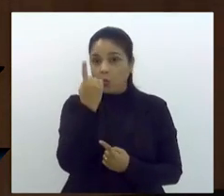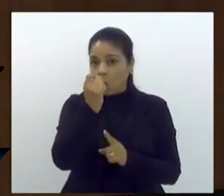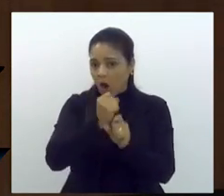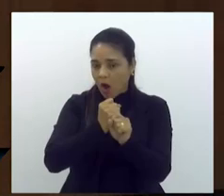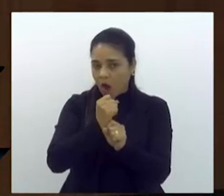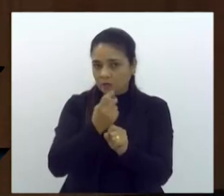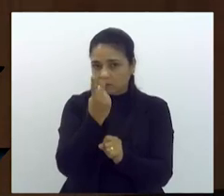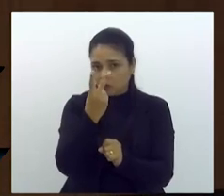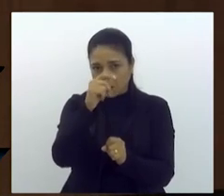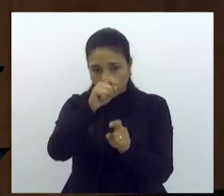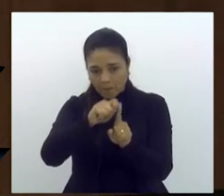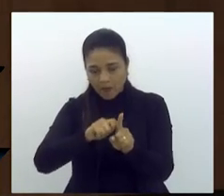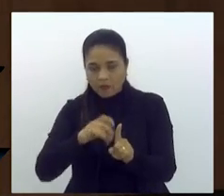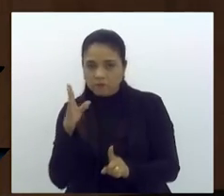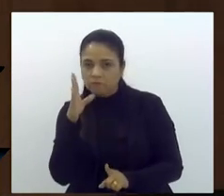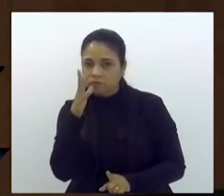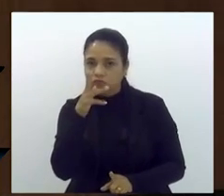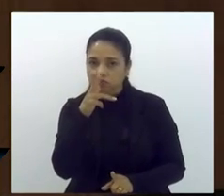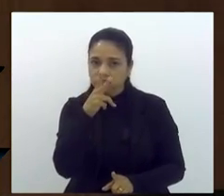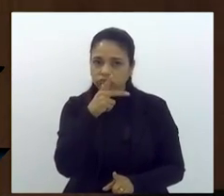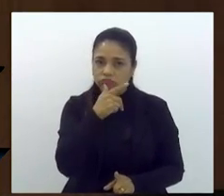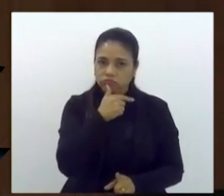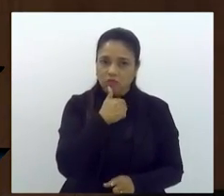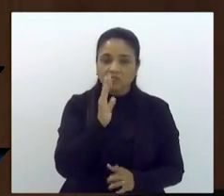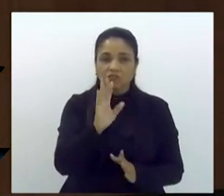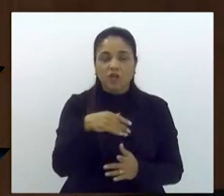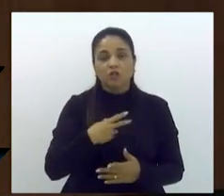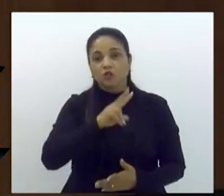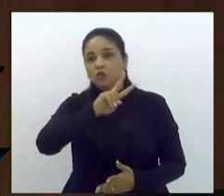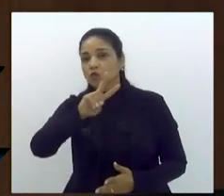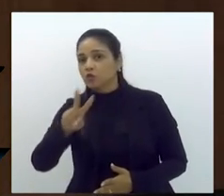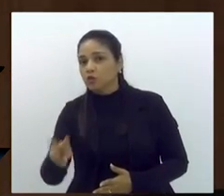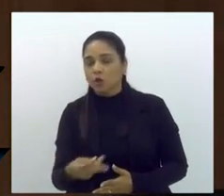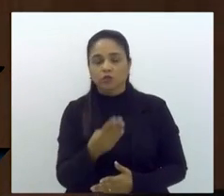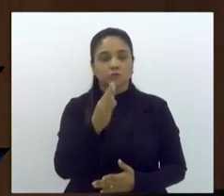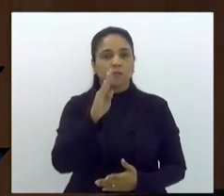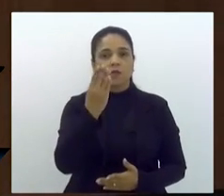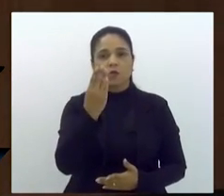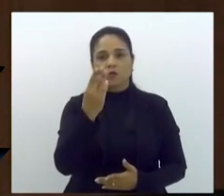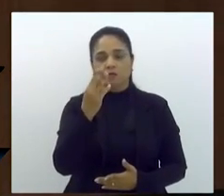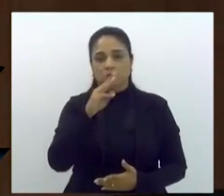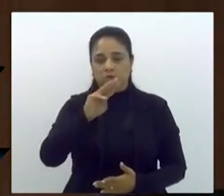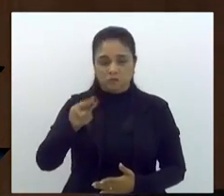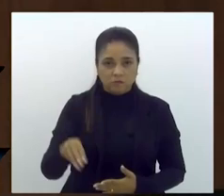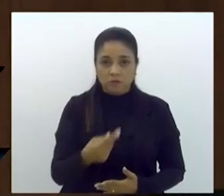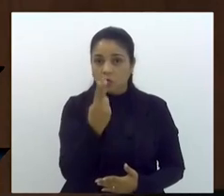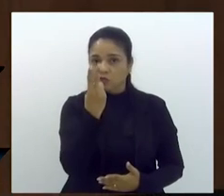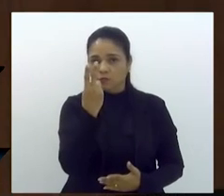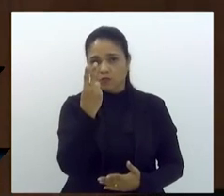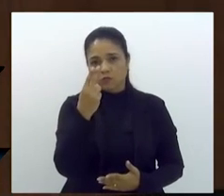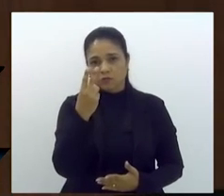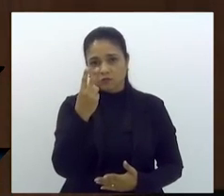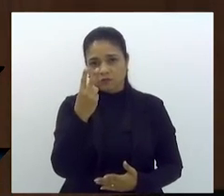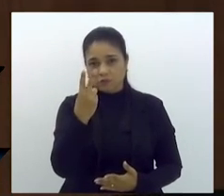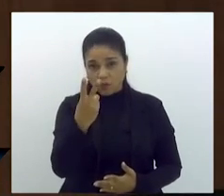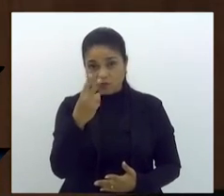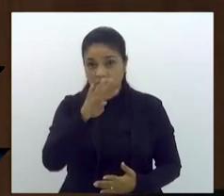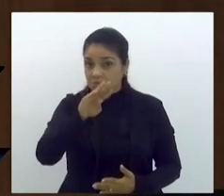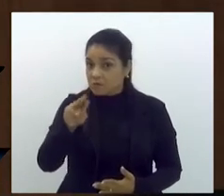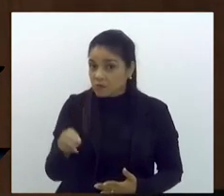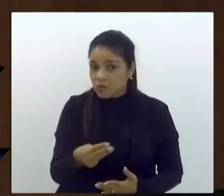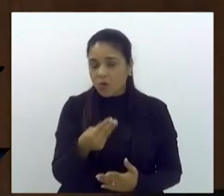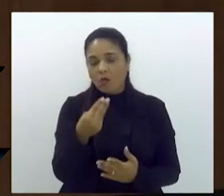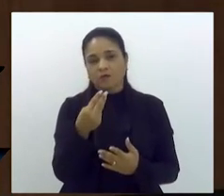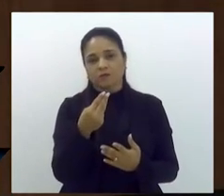meses quase um milhão de reais já tinha sido pago e levou um ano e dois meses para os postes serem realocados